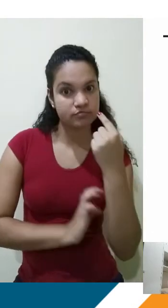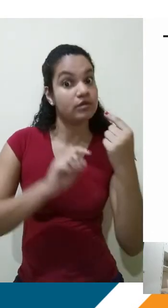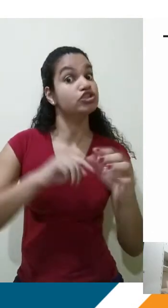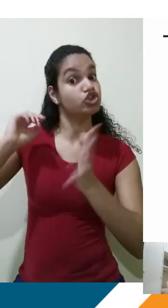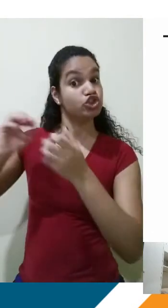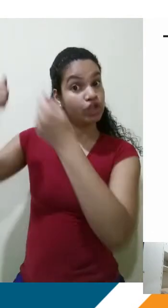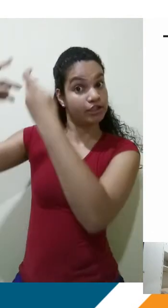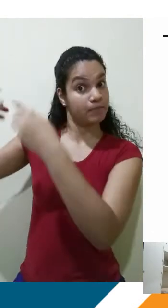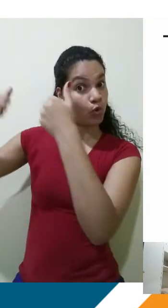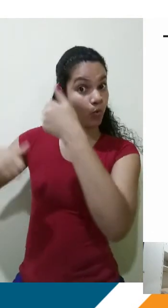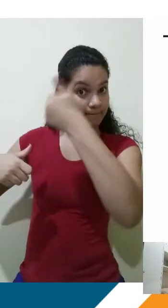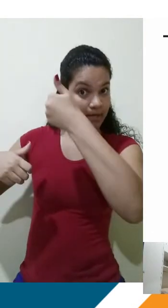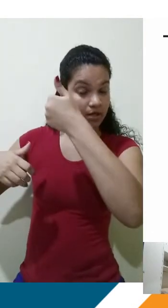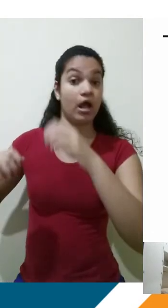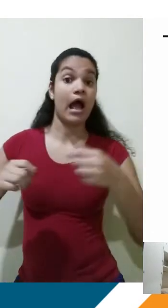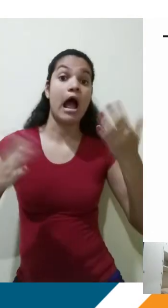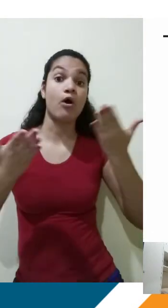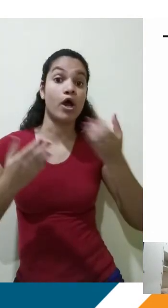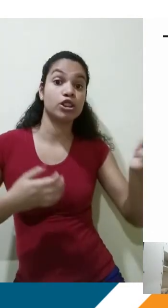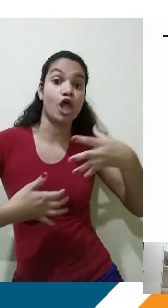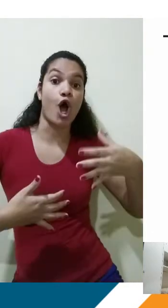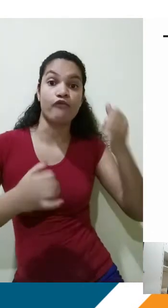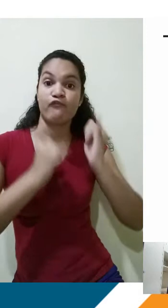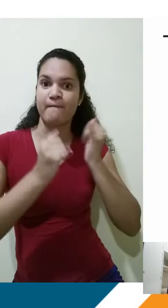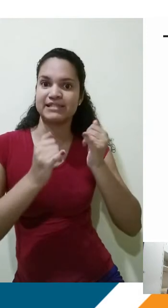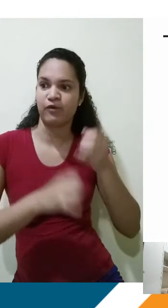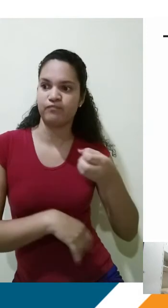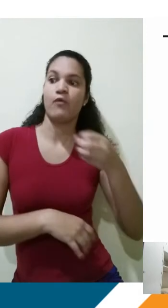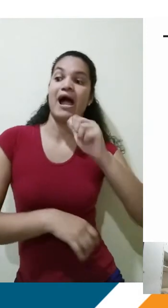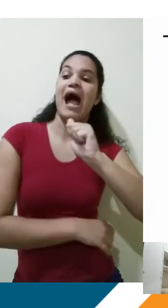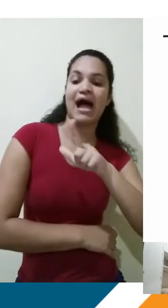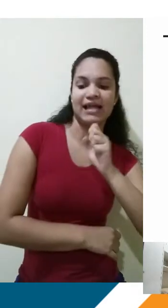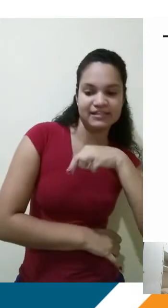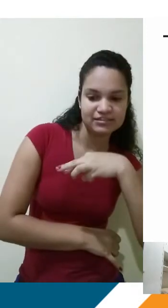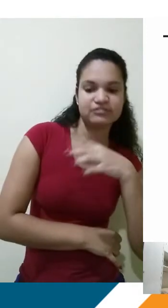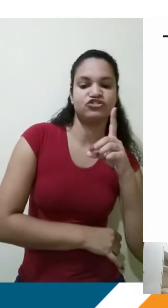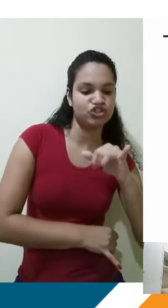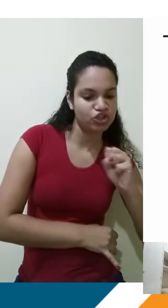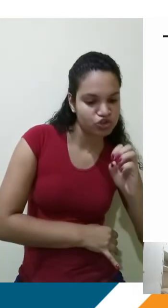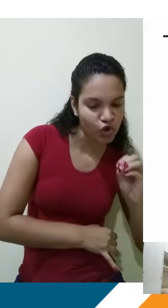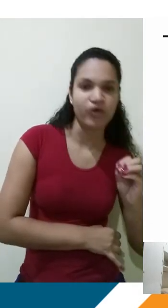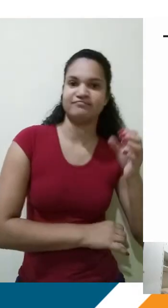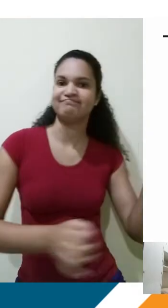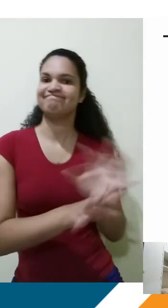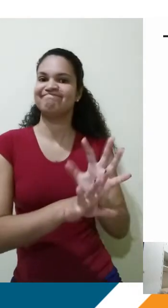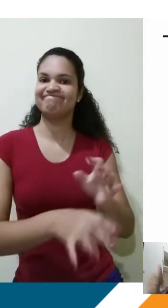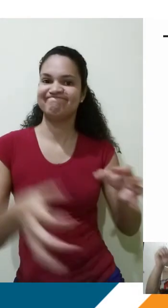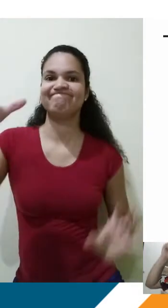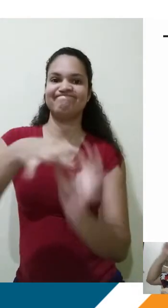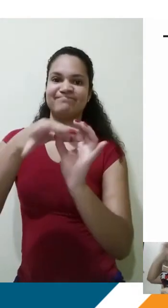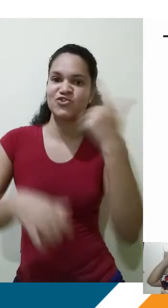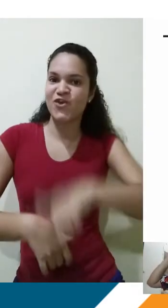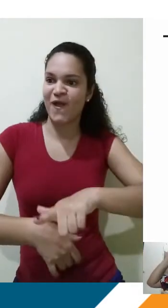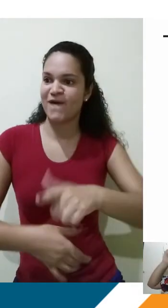adiciona uma nova informação. Deve-se ressaltar que a falta de segurança alimentar não está limitada apenas à situação degradante a que são submetidos os mais